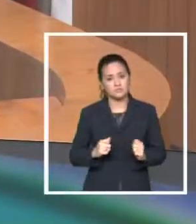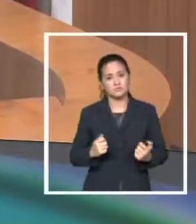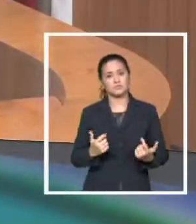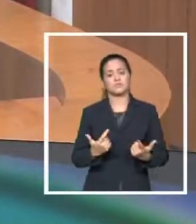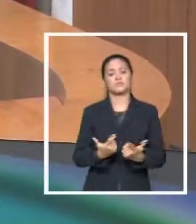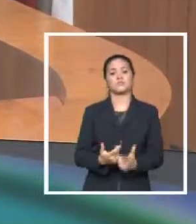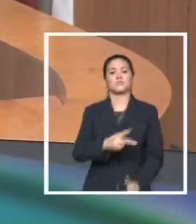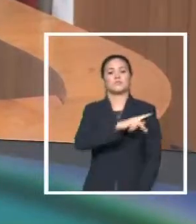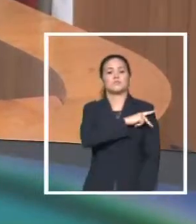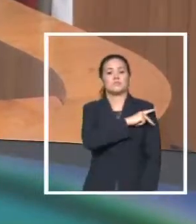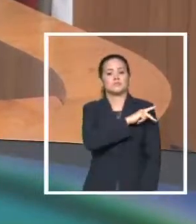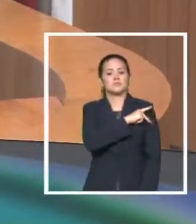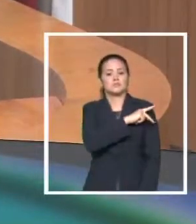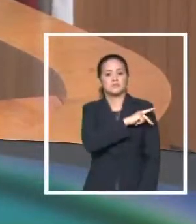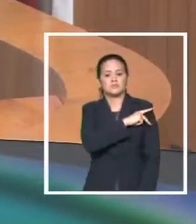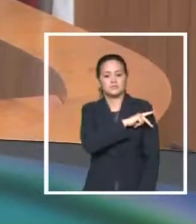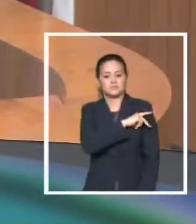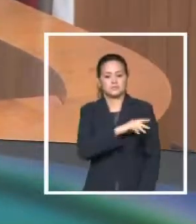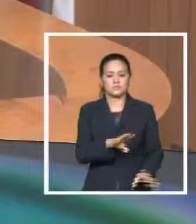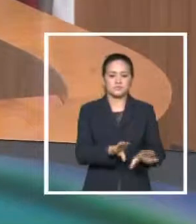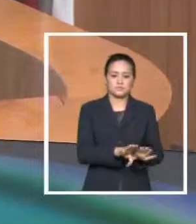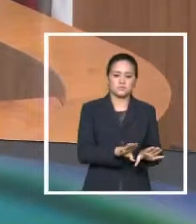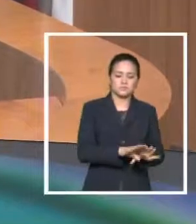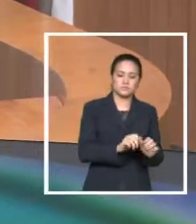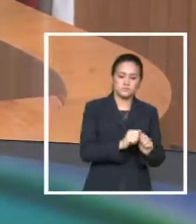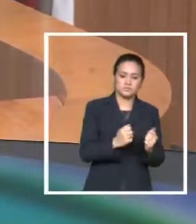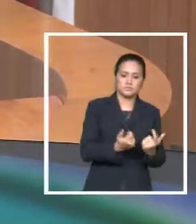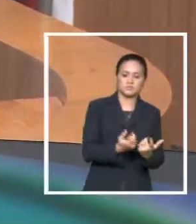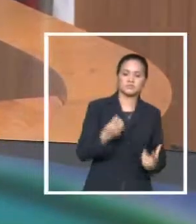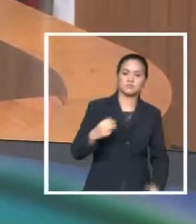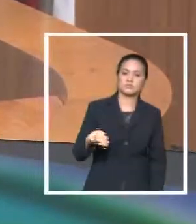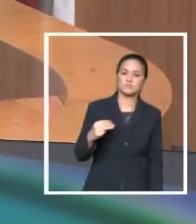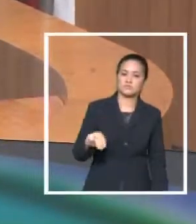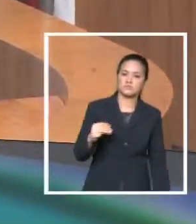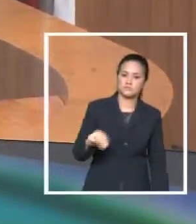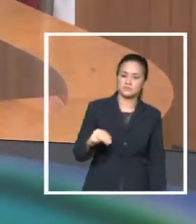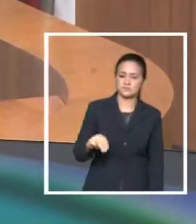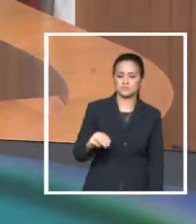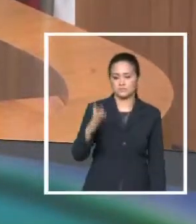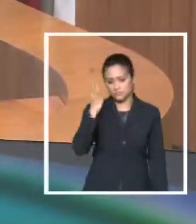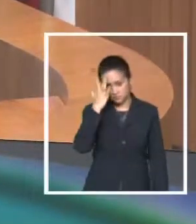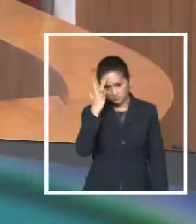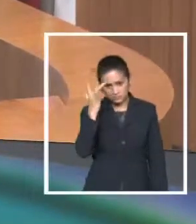Piauí com a Assembleia Legislativa do Maranhão. Amanhã,